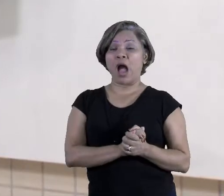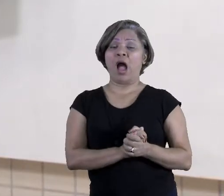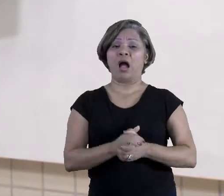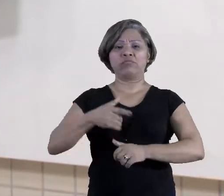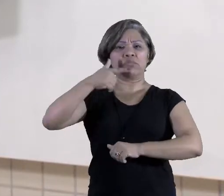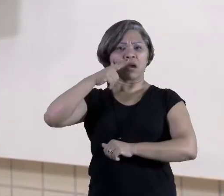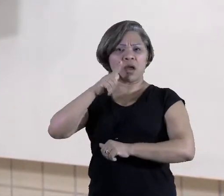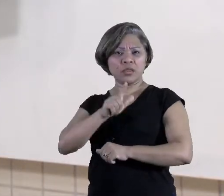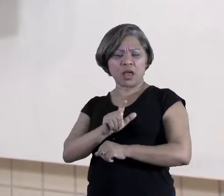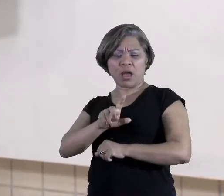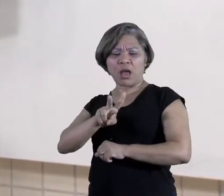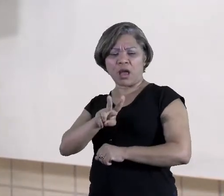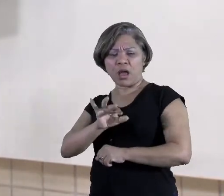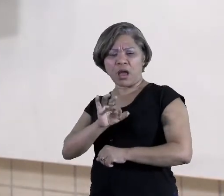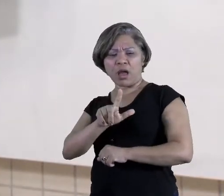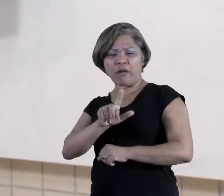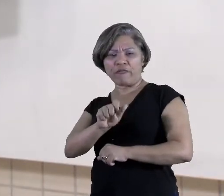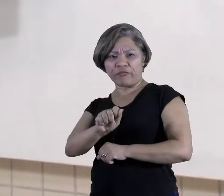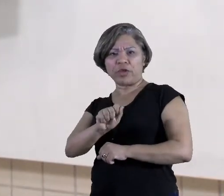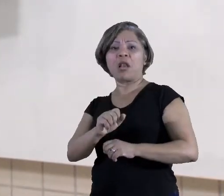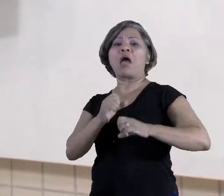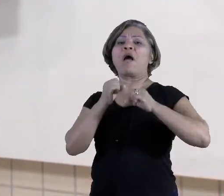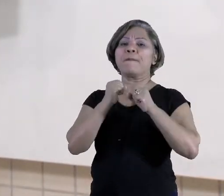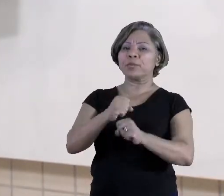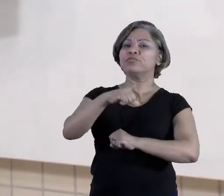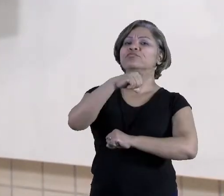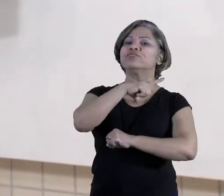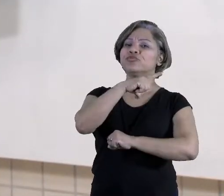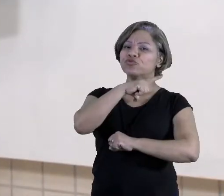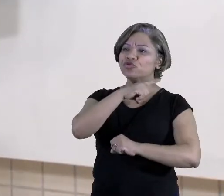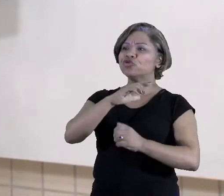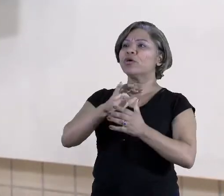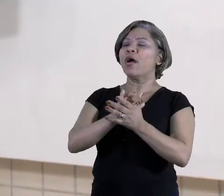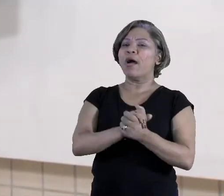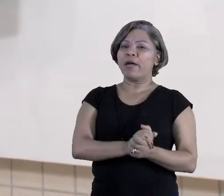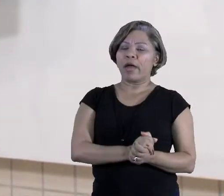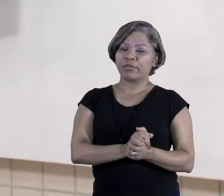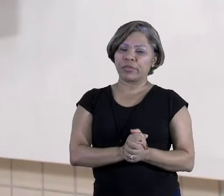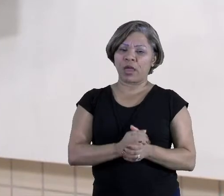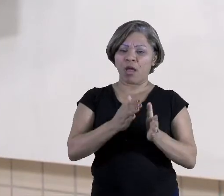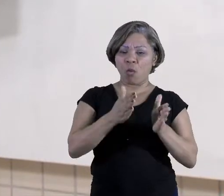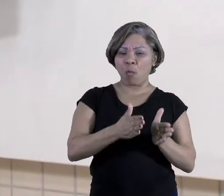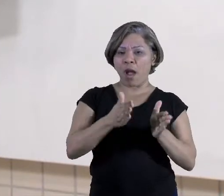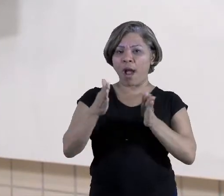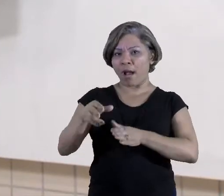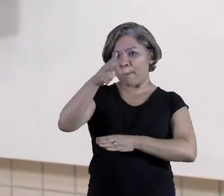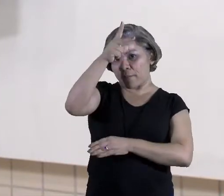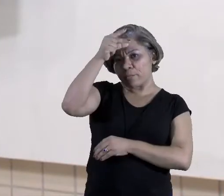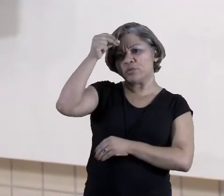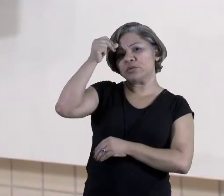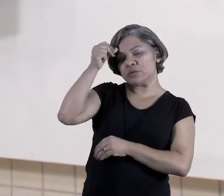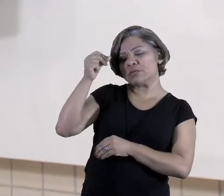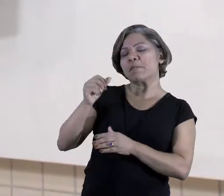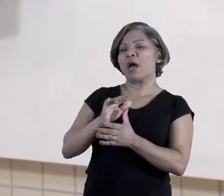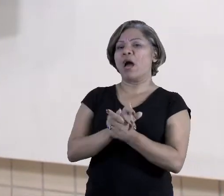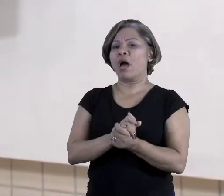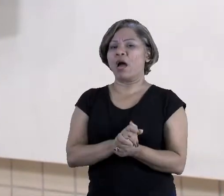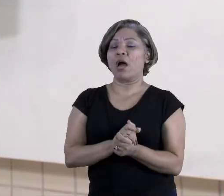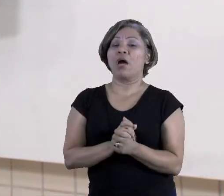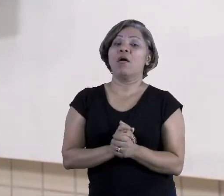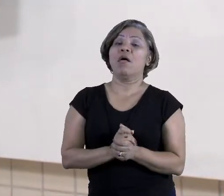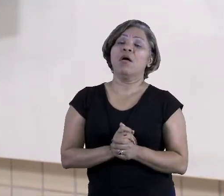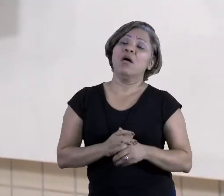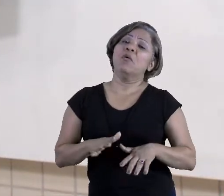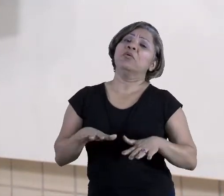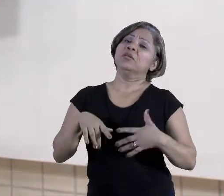de vila, ele já poderia ter uma Câmara Municipal, ele já poderia ter mais autonomia política. E nós tínhamos Olinda, que era